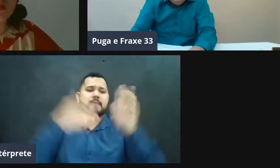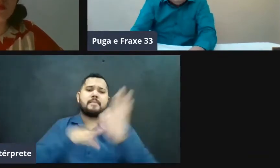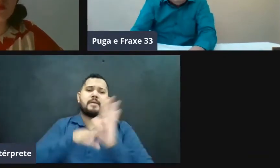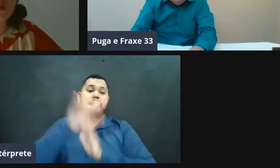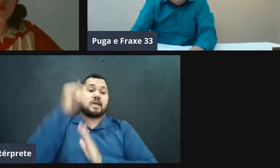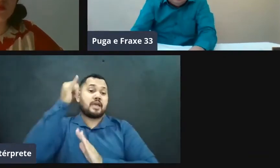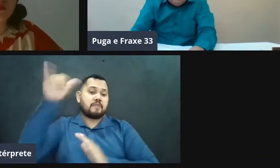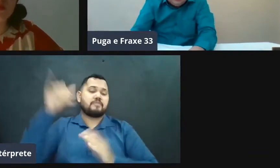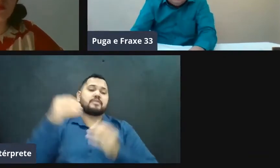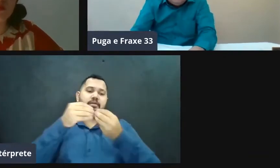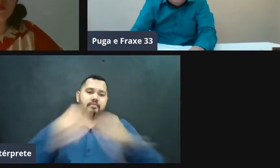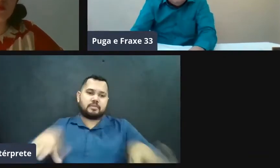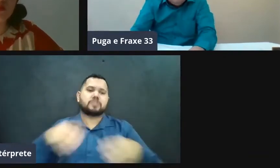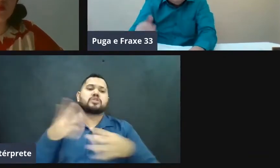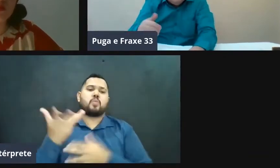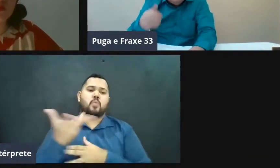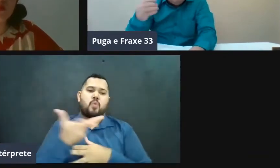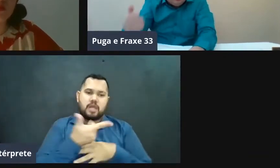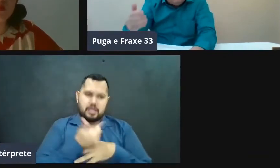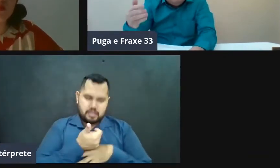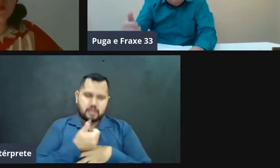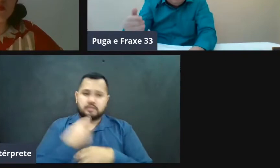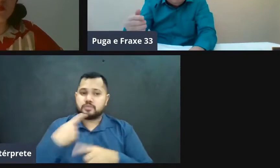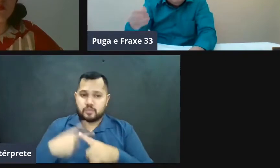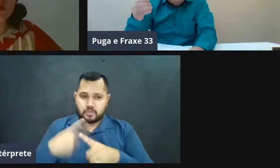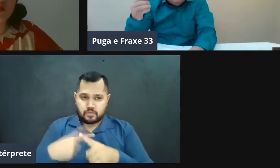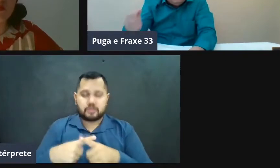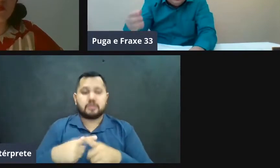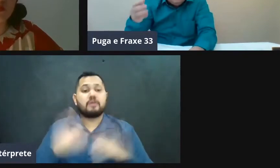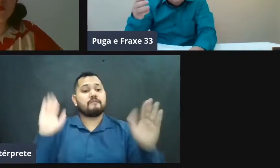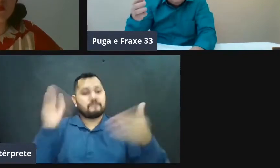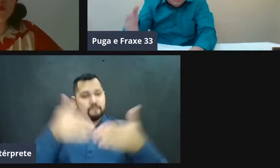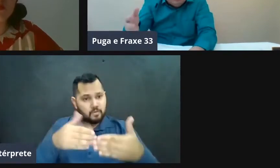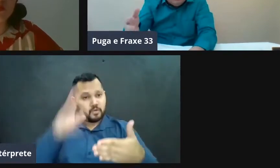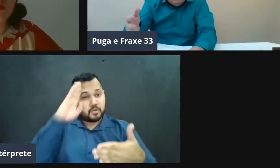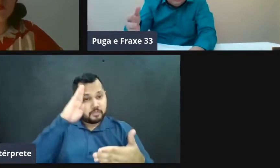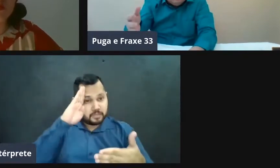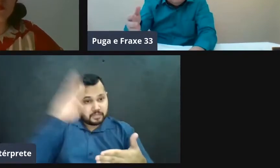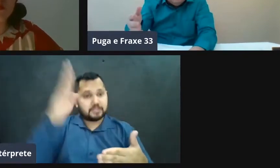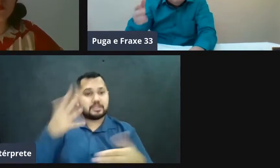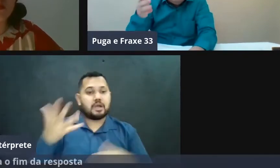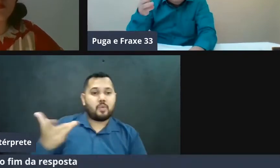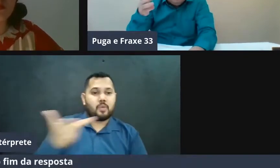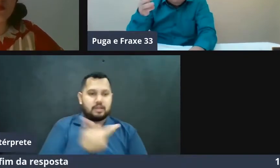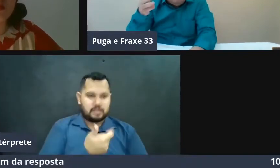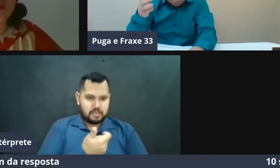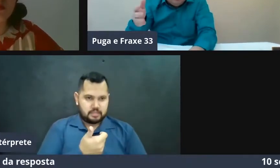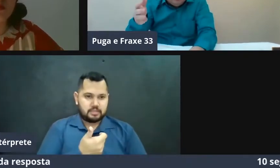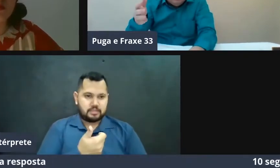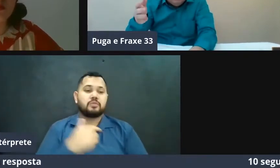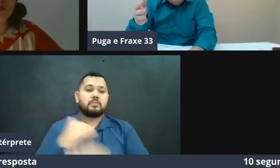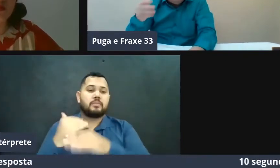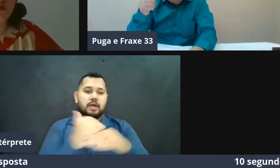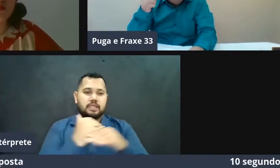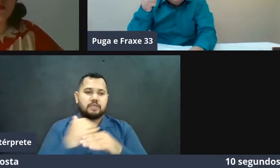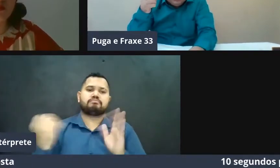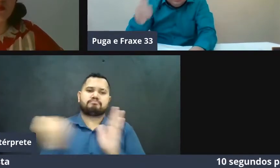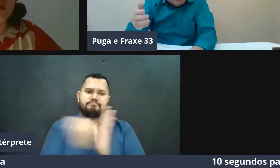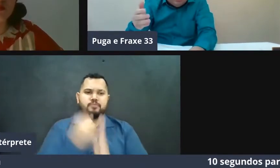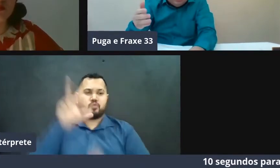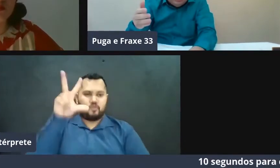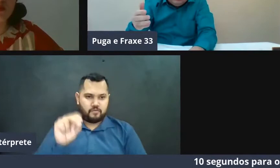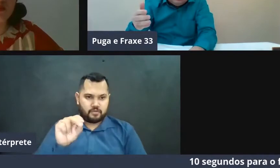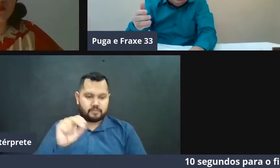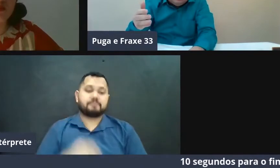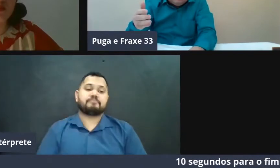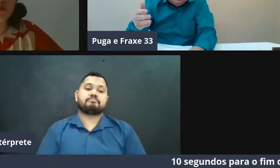perder, evidentemente, a qualidade, porque o nosso foco está na qualidade, no padrão UFAM. Então,